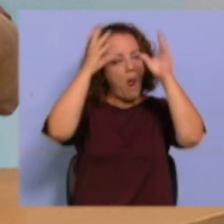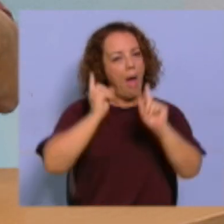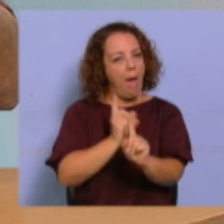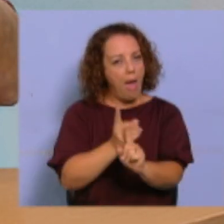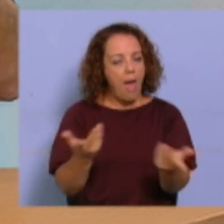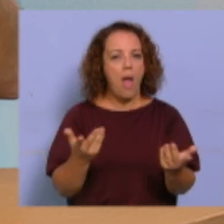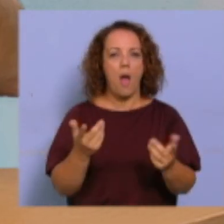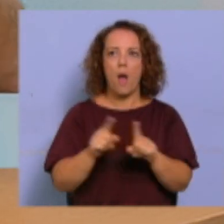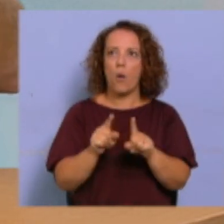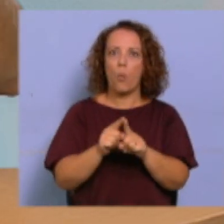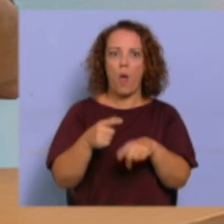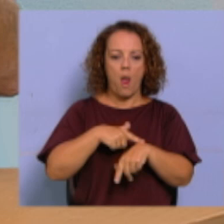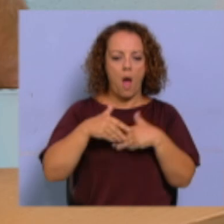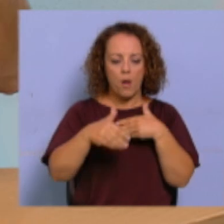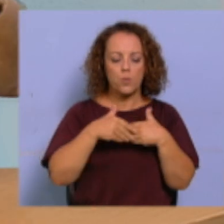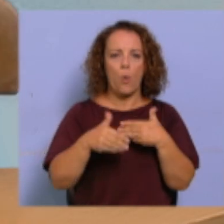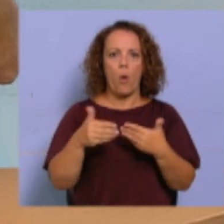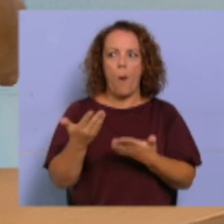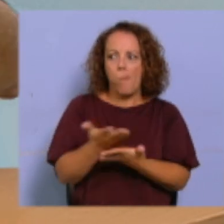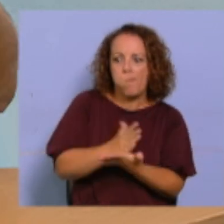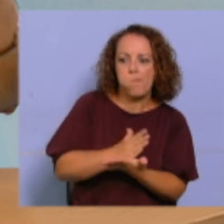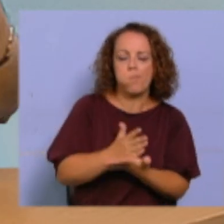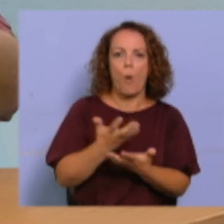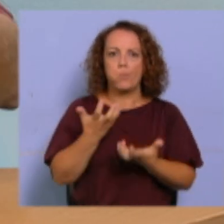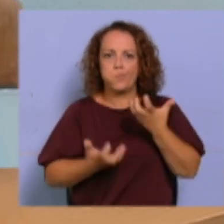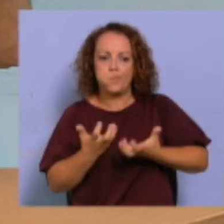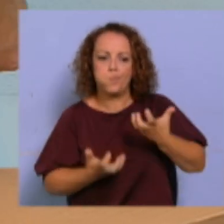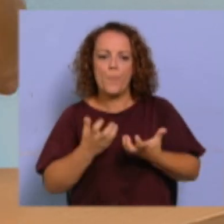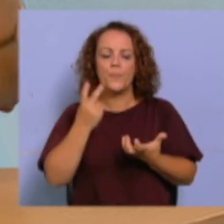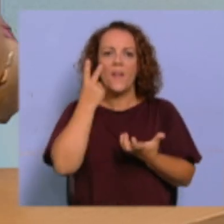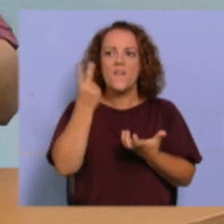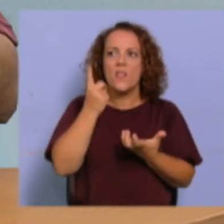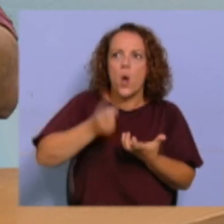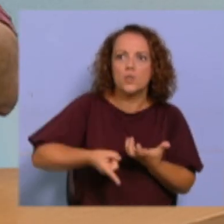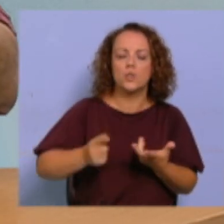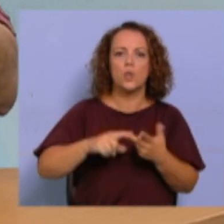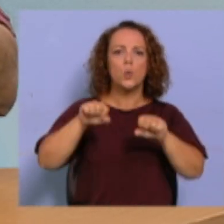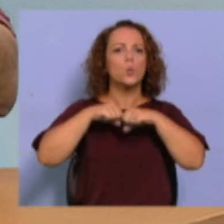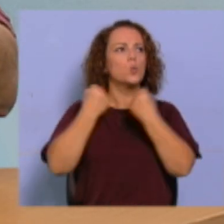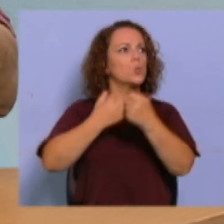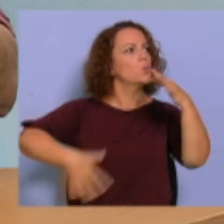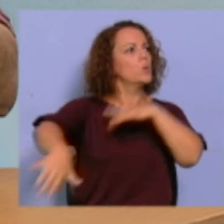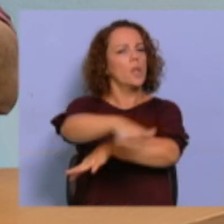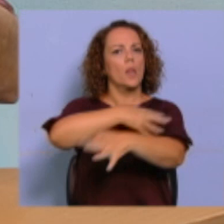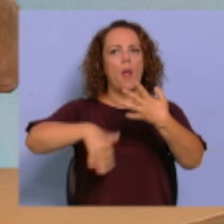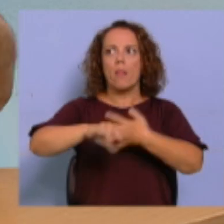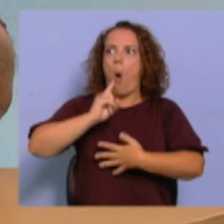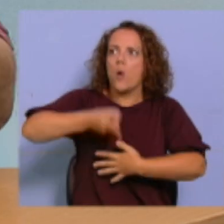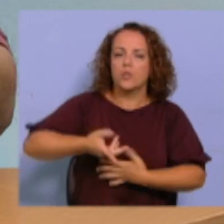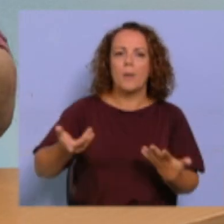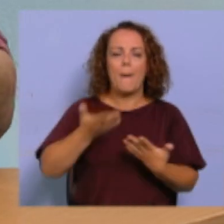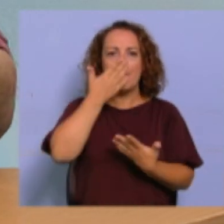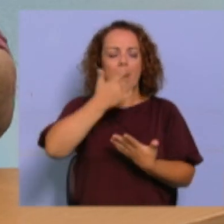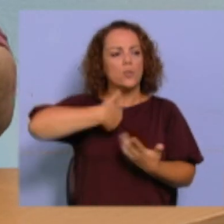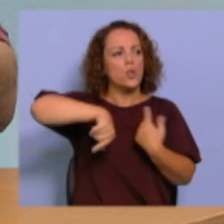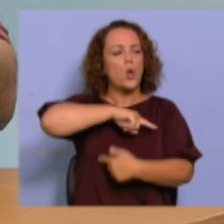incerteza, de maior cinzento, não é, na vida, nas sociedades, nós parece que não vemos a